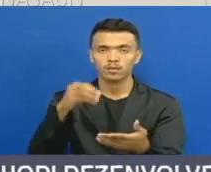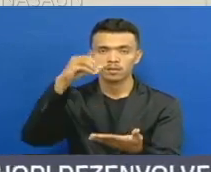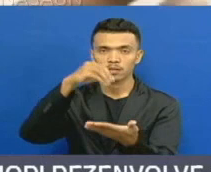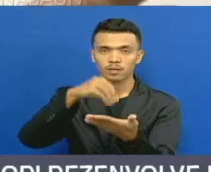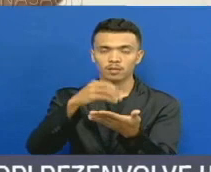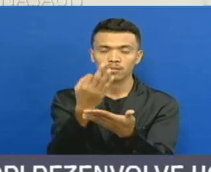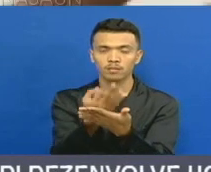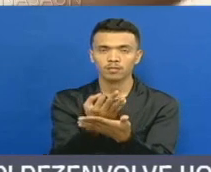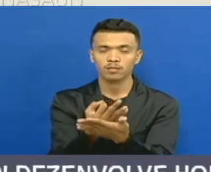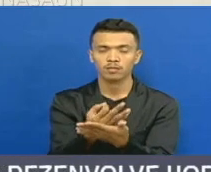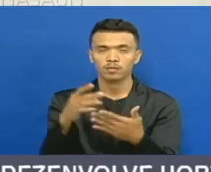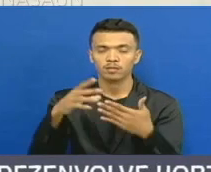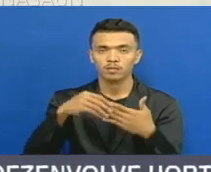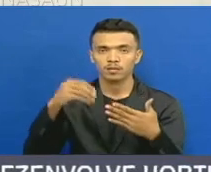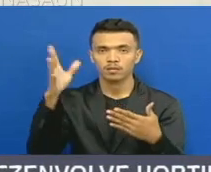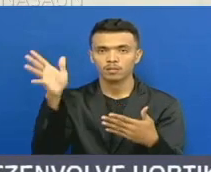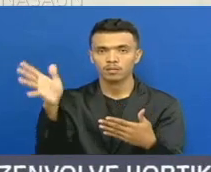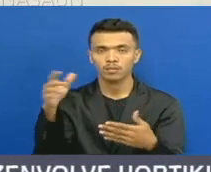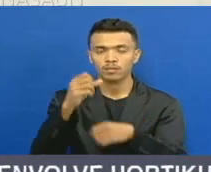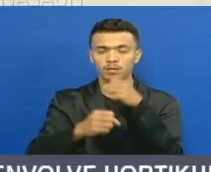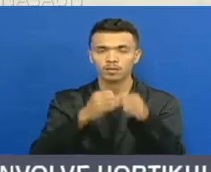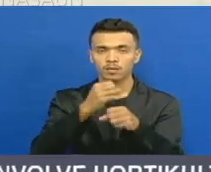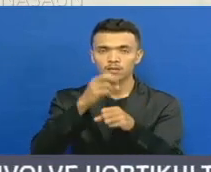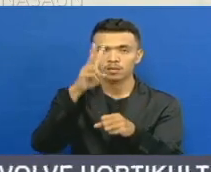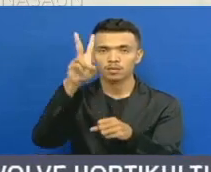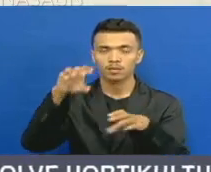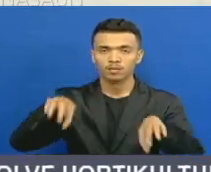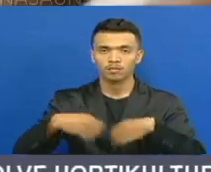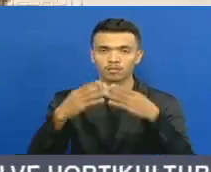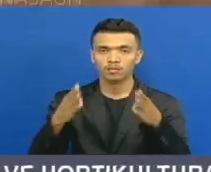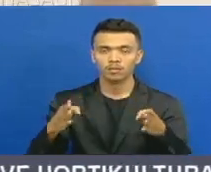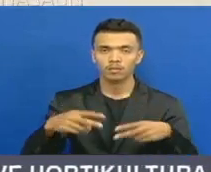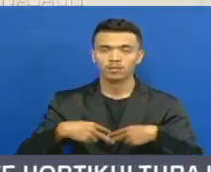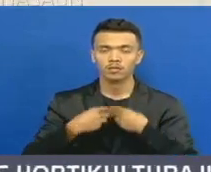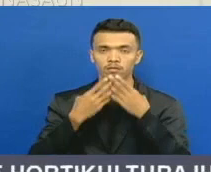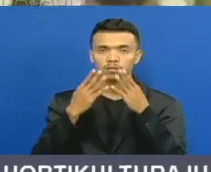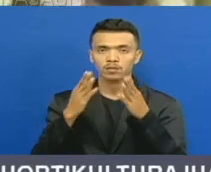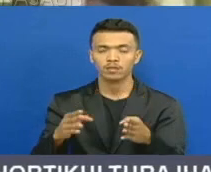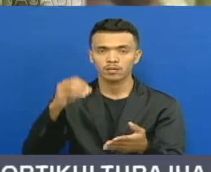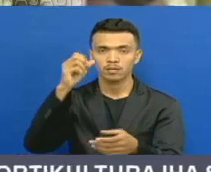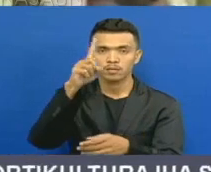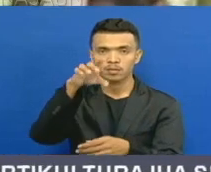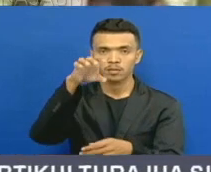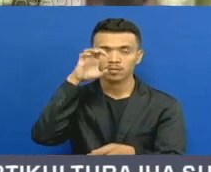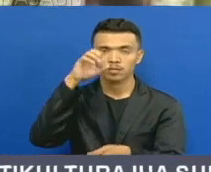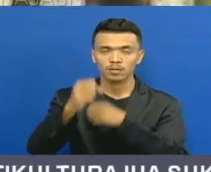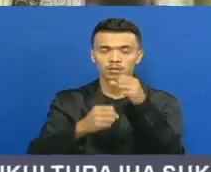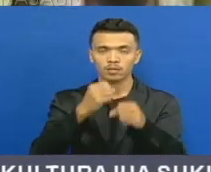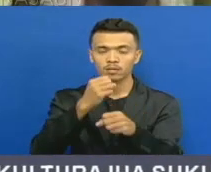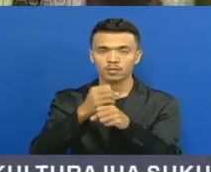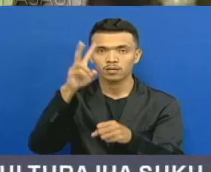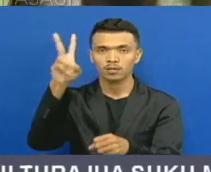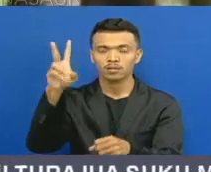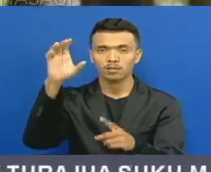kontribui $50 ba tinan rua, ba fonsinaris o veteranus, $100 ba tinan rua. Administrador munisip Manfahi,